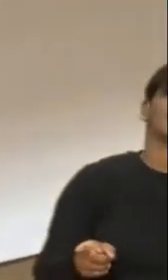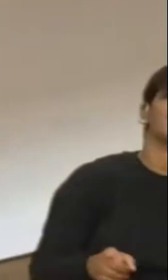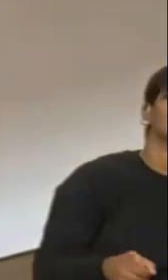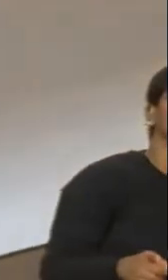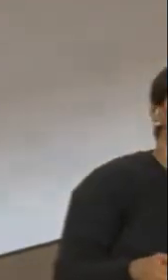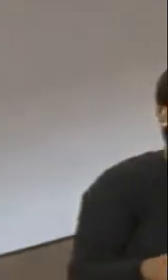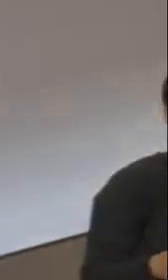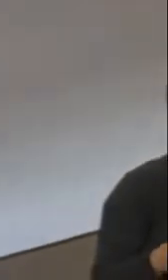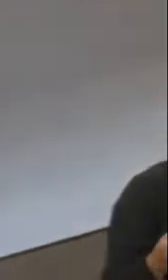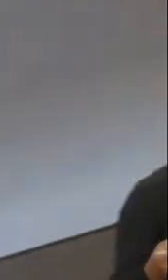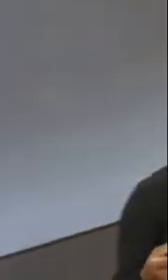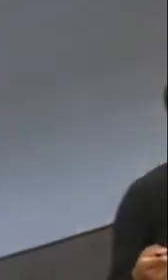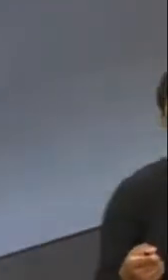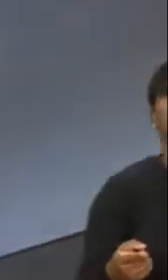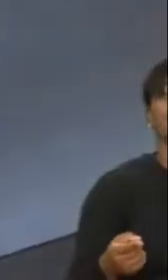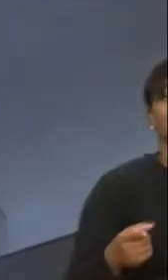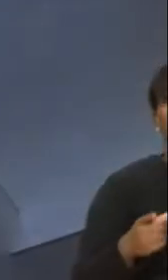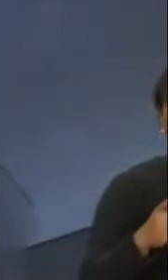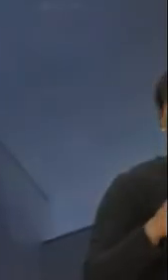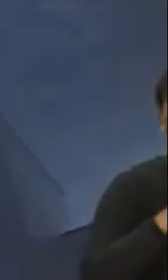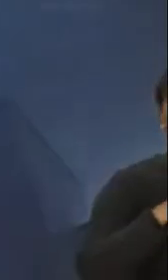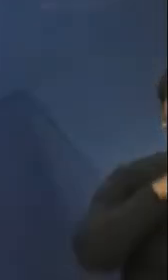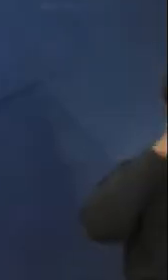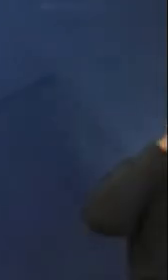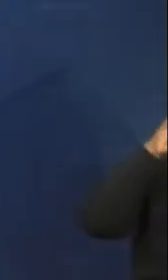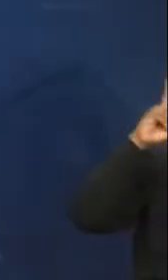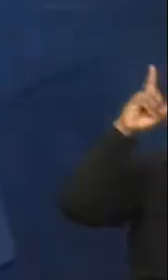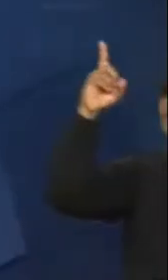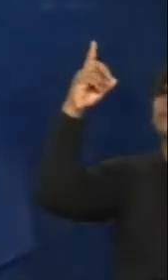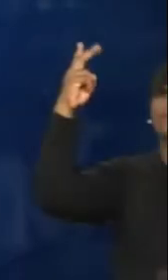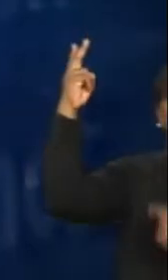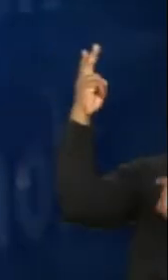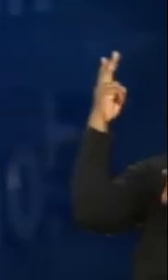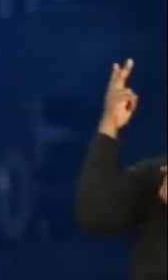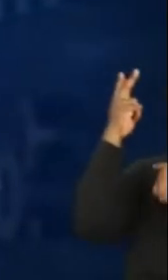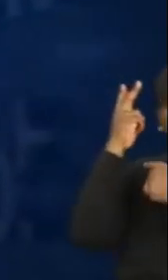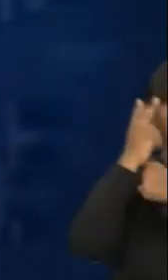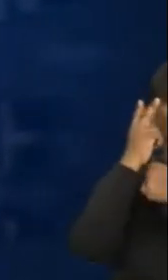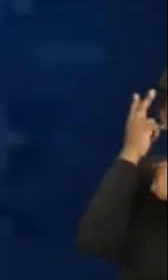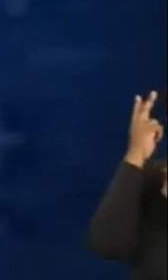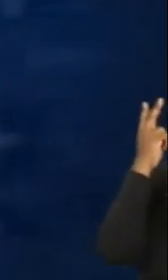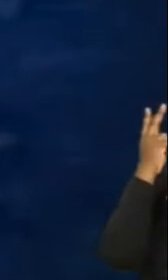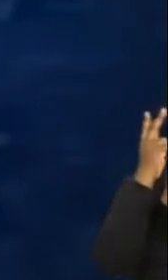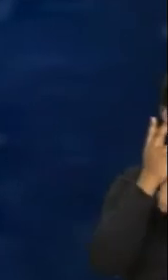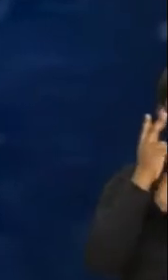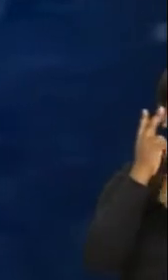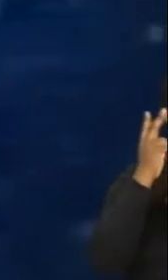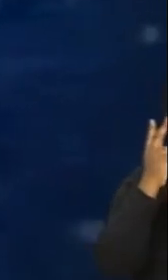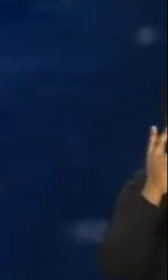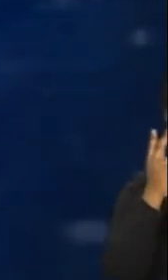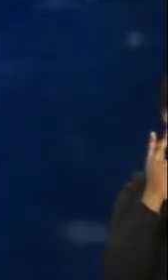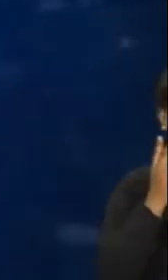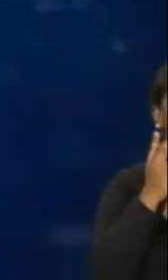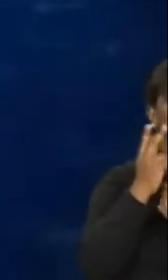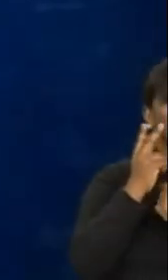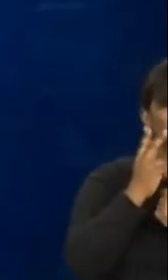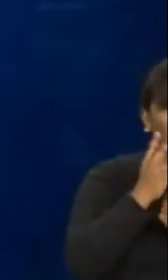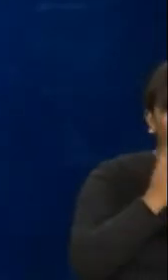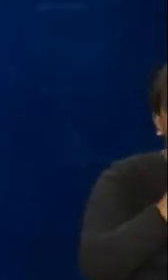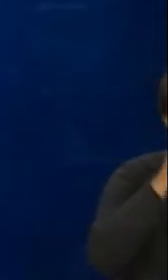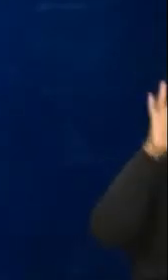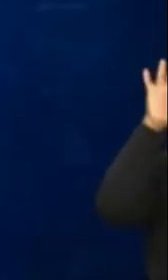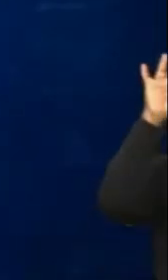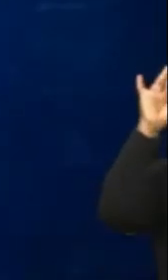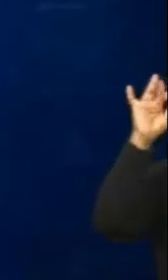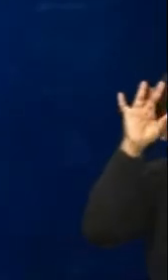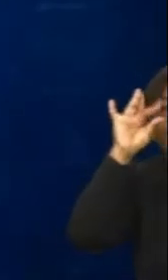Eu tenho um Deus que cuida de mim em cada detalhe. Em